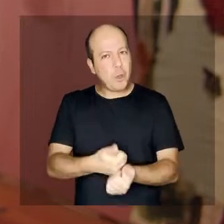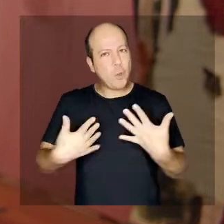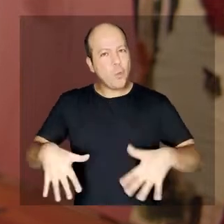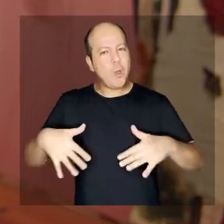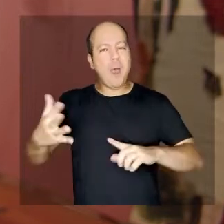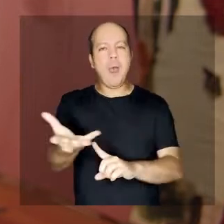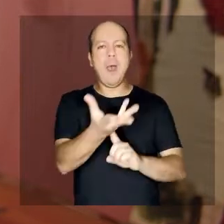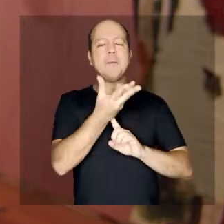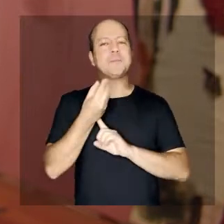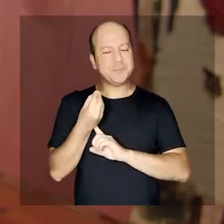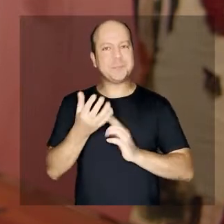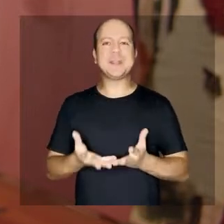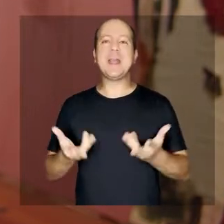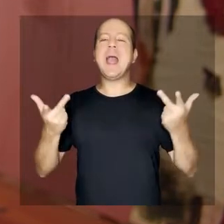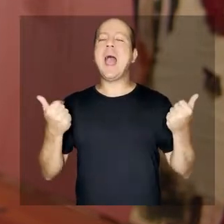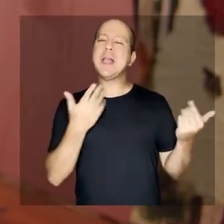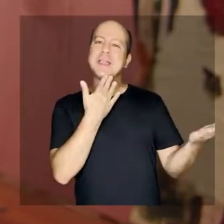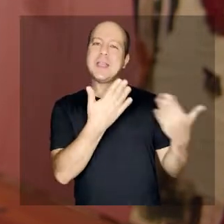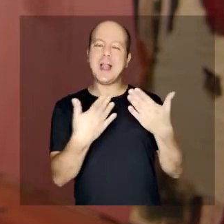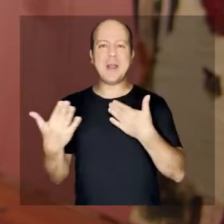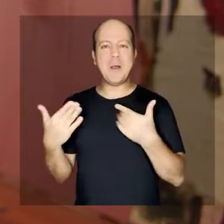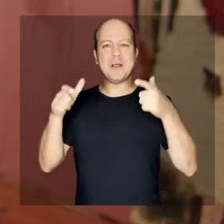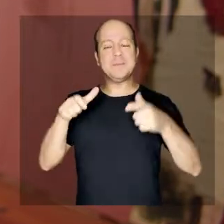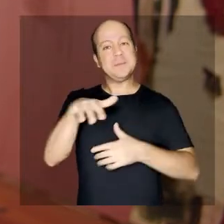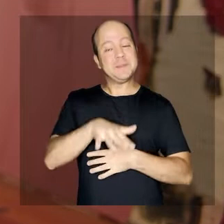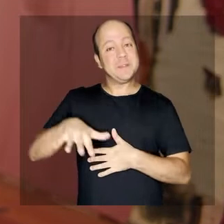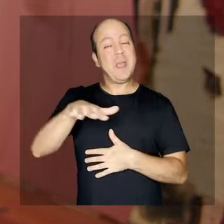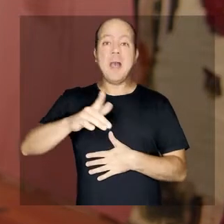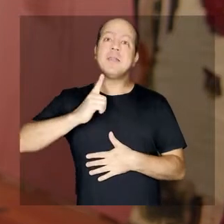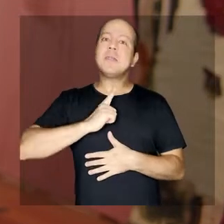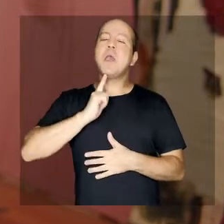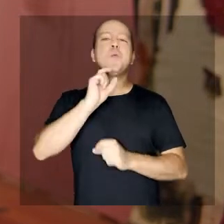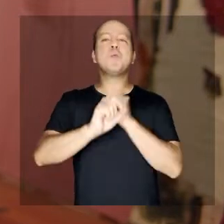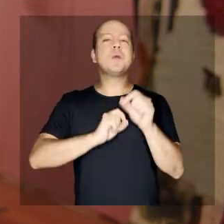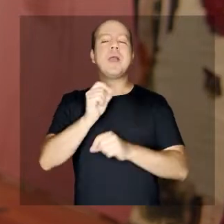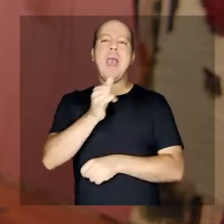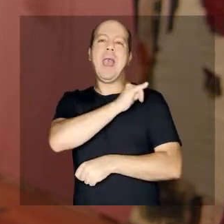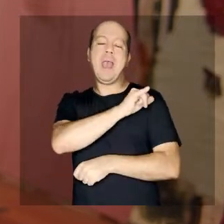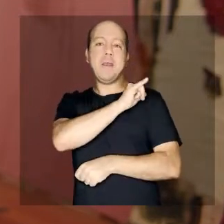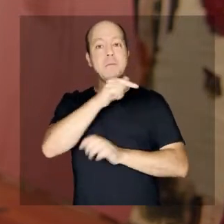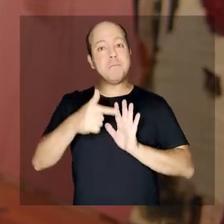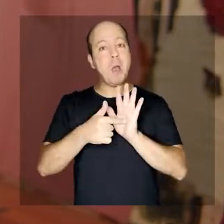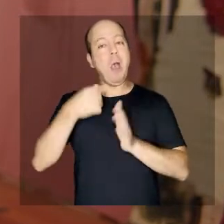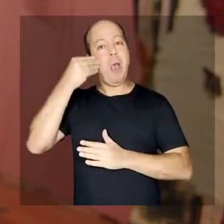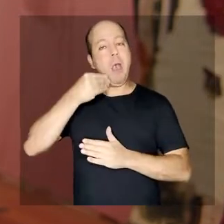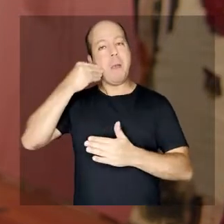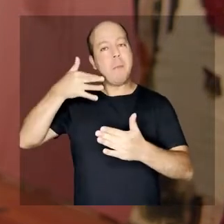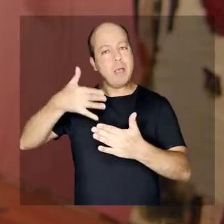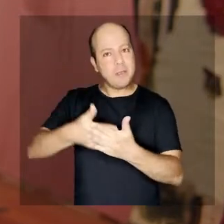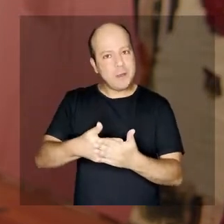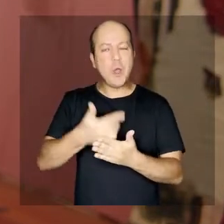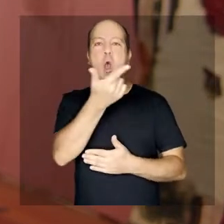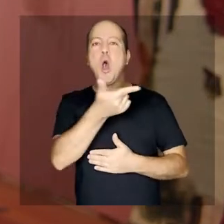hoje uma atração magnífica que a dialoga com essa cena e que também traz um pouco do Rio dentro do seu